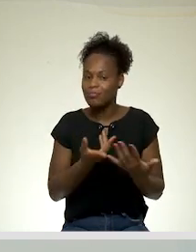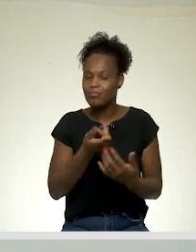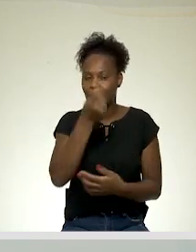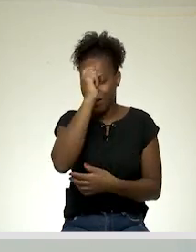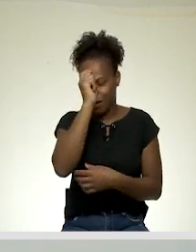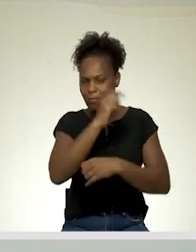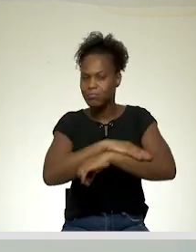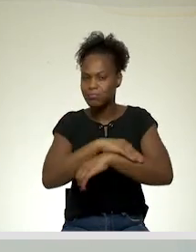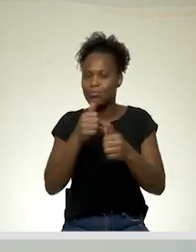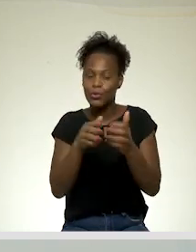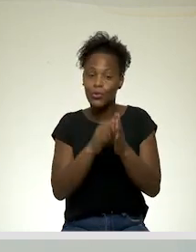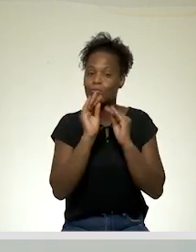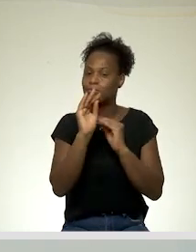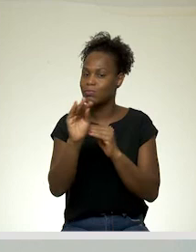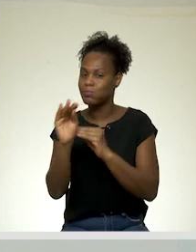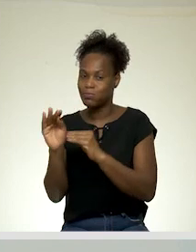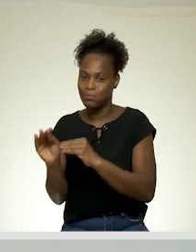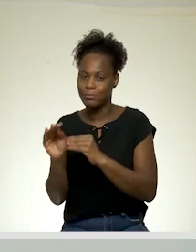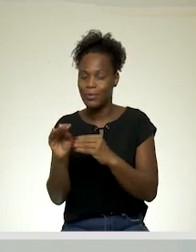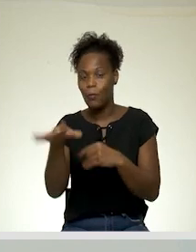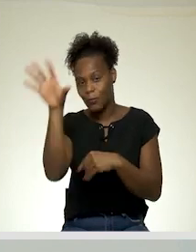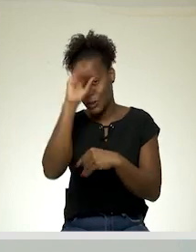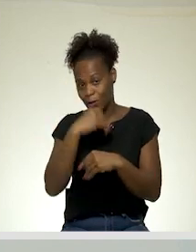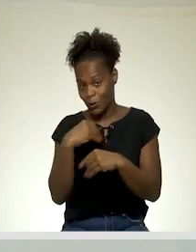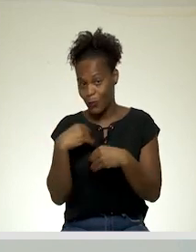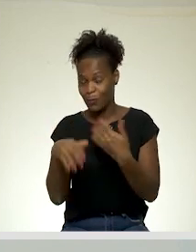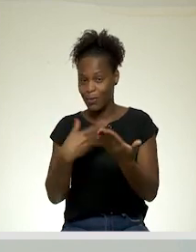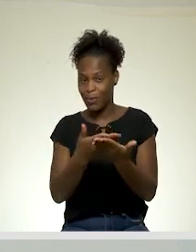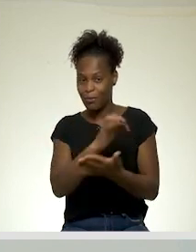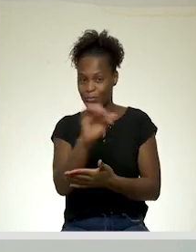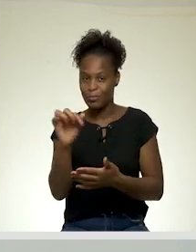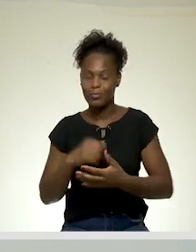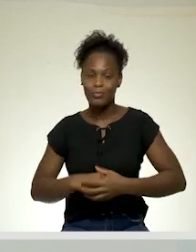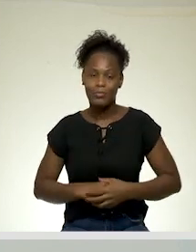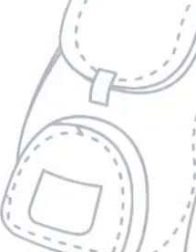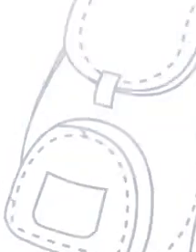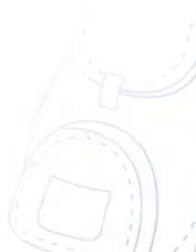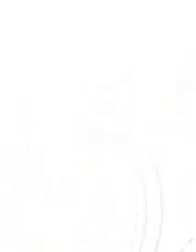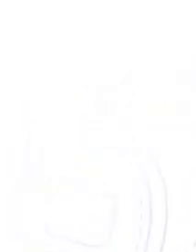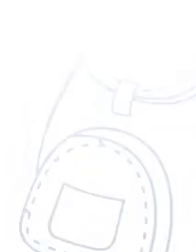cumprem todas as orientações dadas pelo Ministério de Saúde.